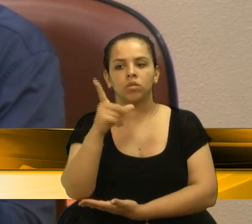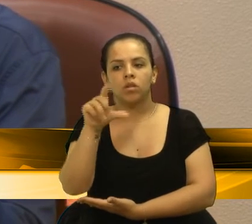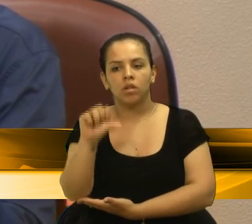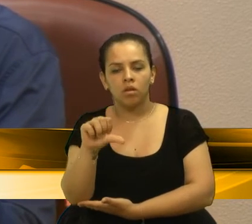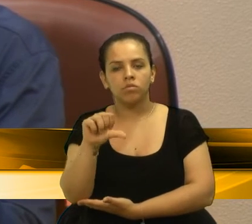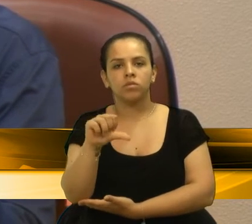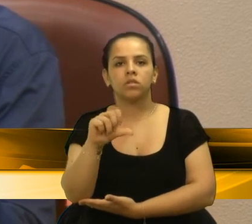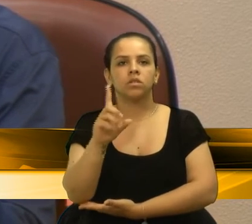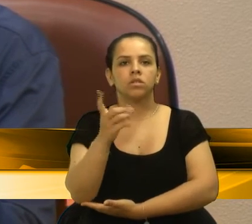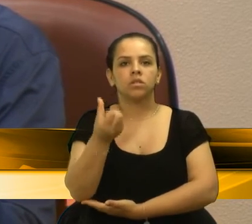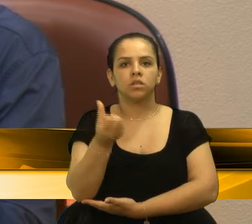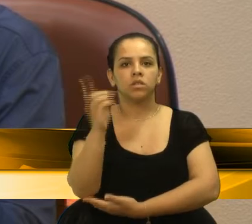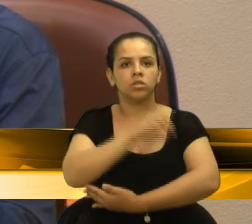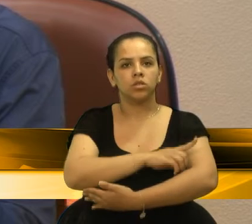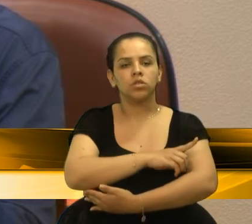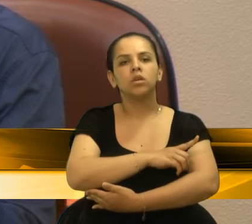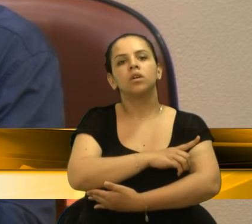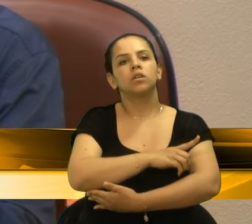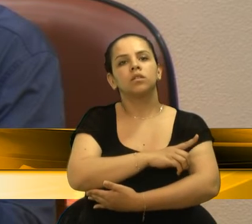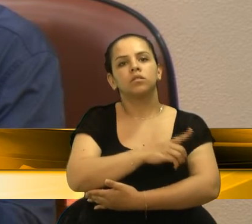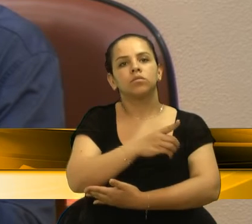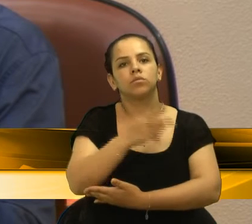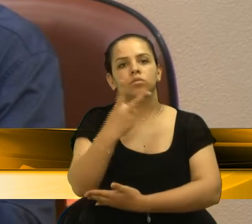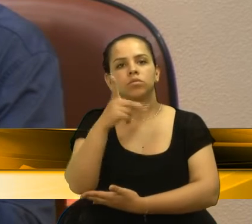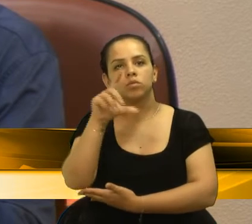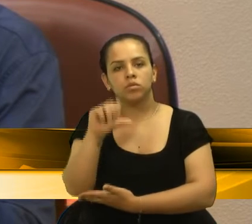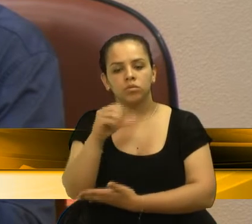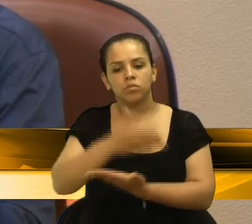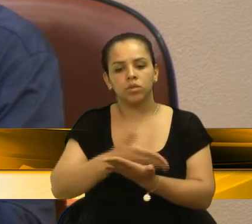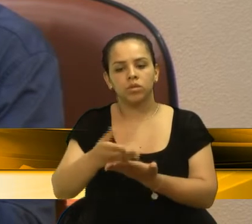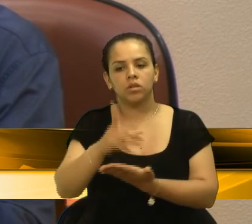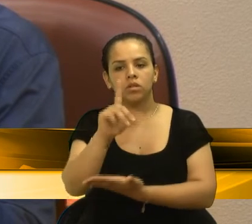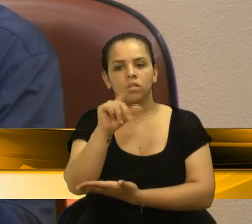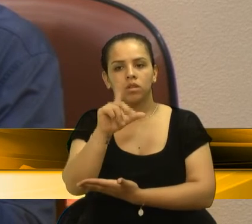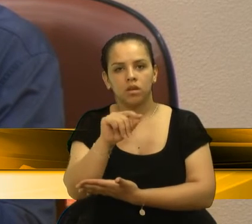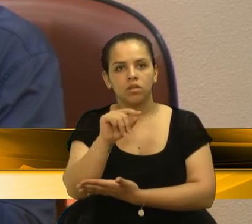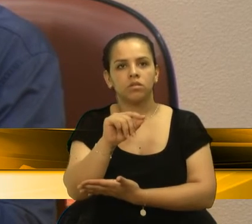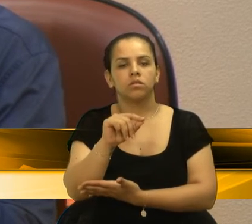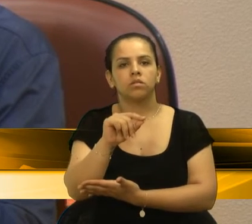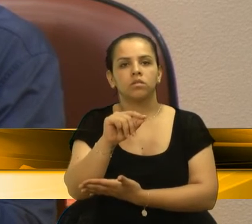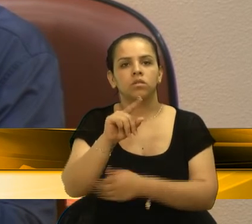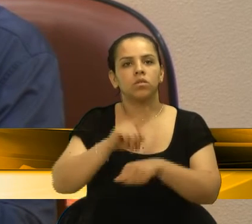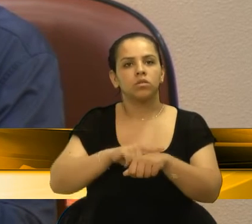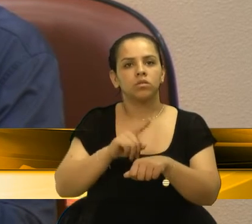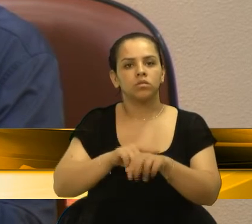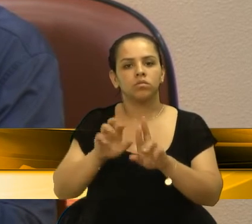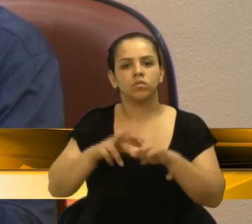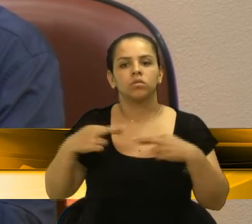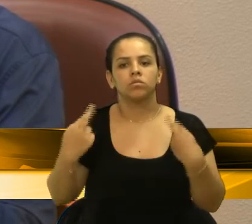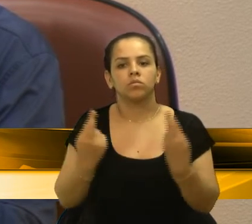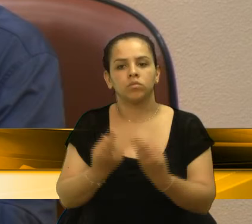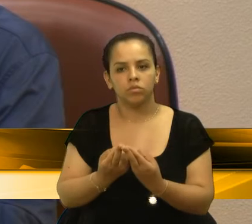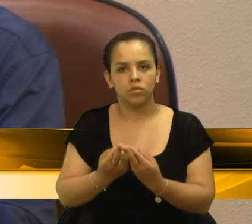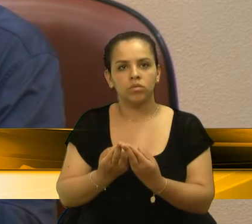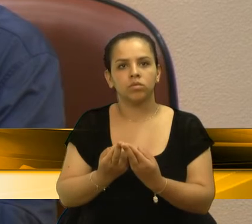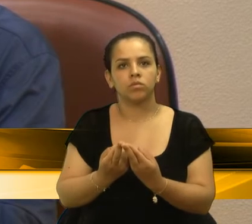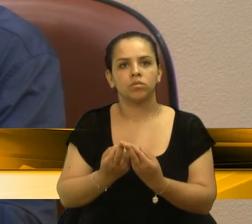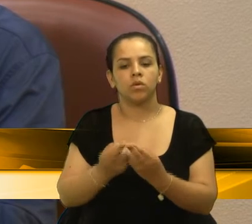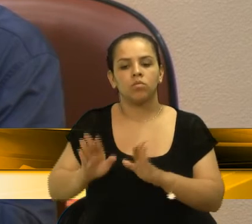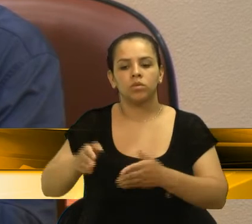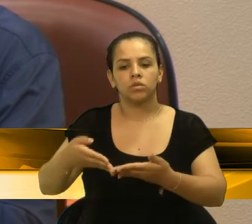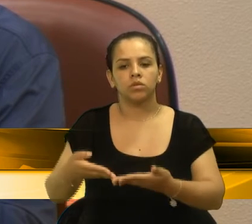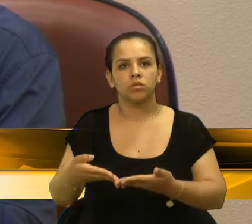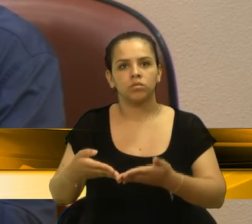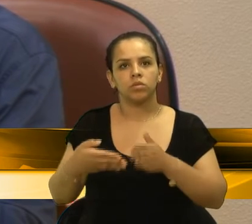dezembro de 2019, com início às 10 horas e 53 minutos, na sala das comissões, vereador Gini Petef, reuniu-se a comissão processante formada para apurar